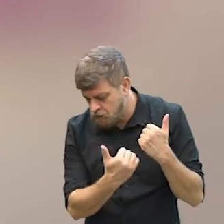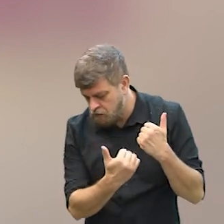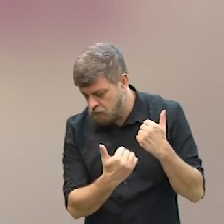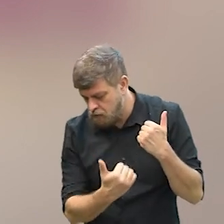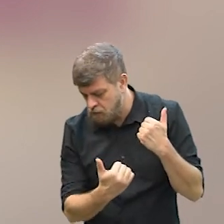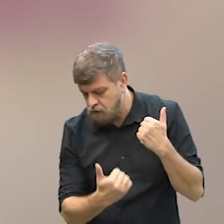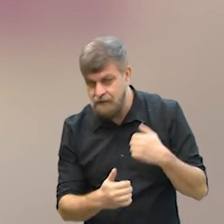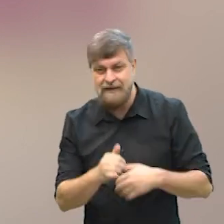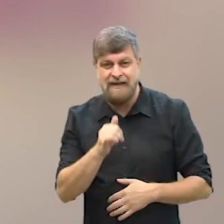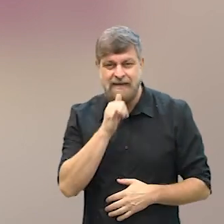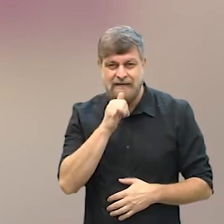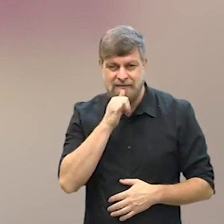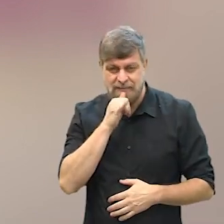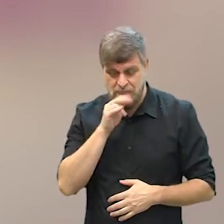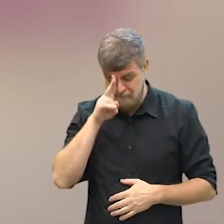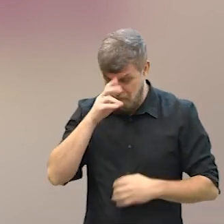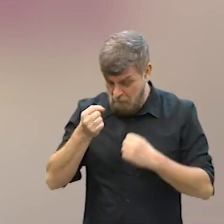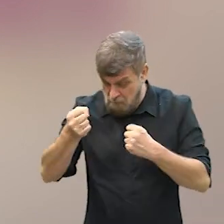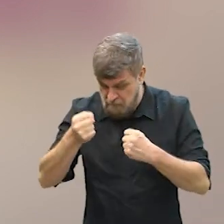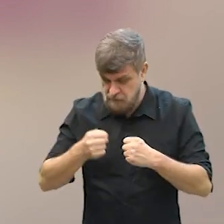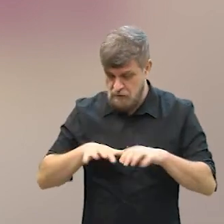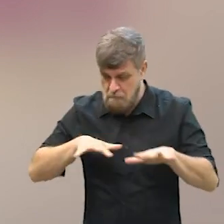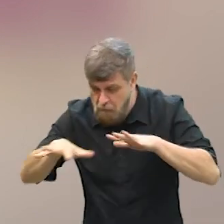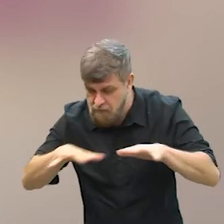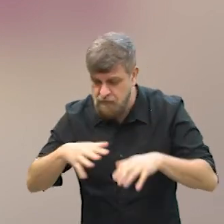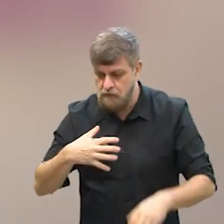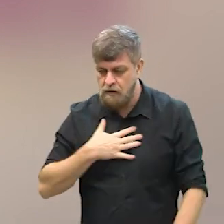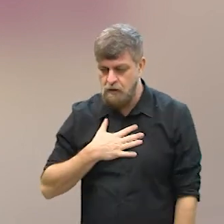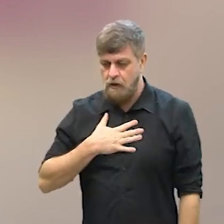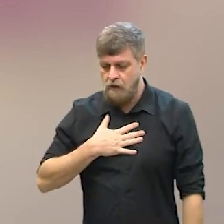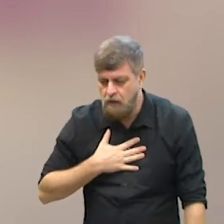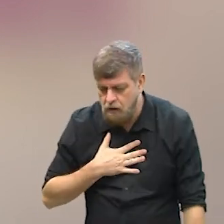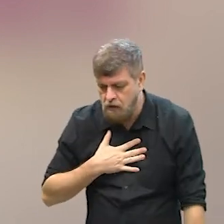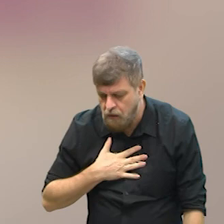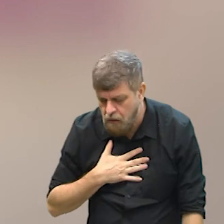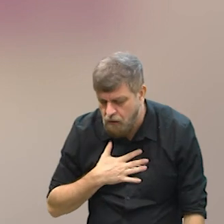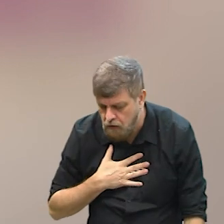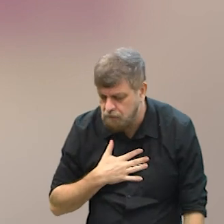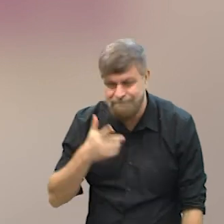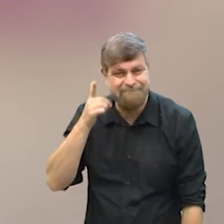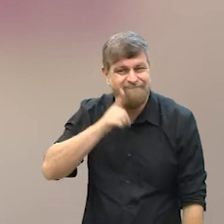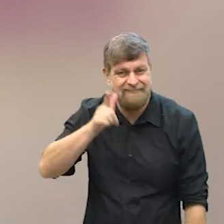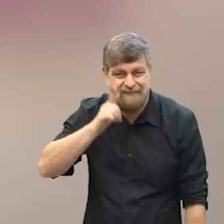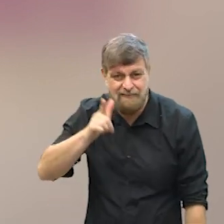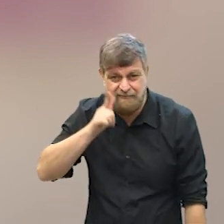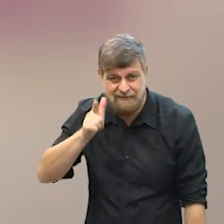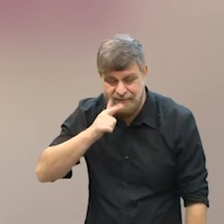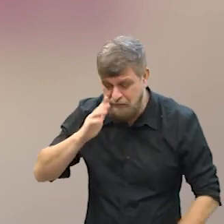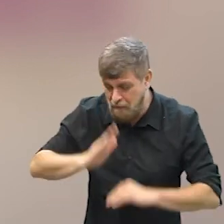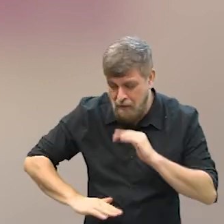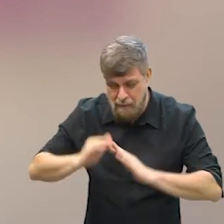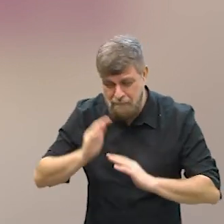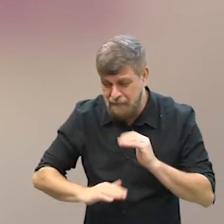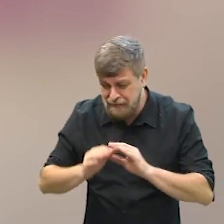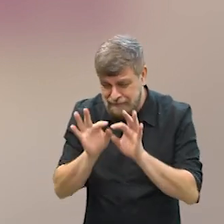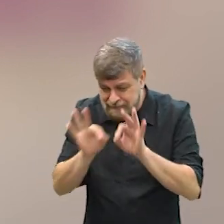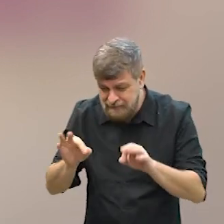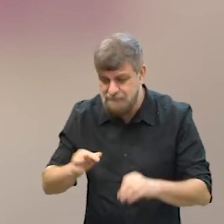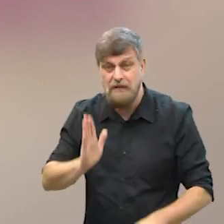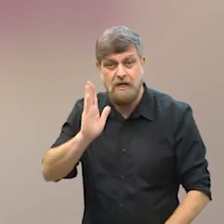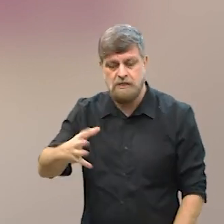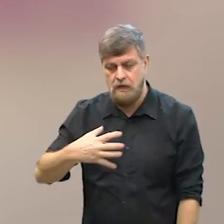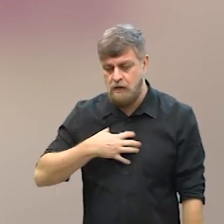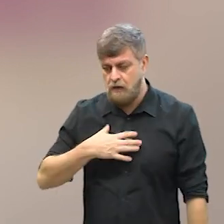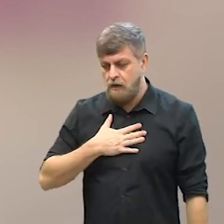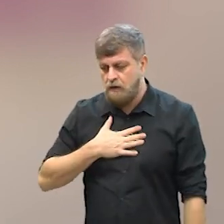ou seja, era um esforço maior e agora eu não consigo fazer uma atividade menor, é necessário